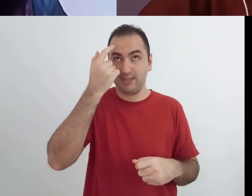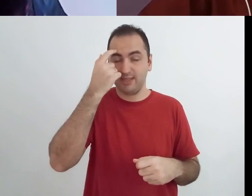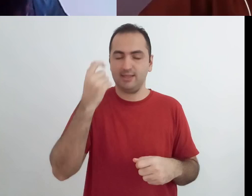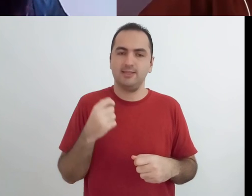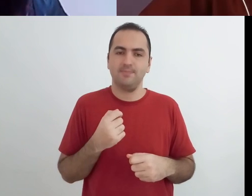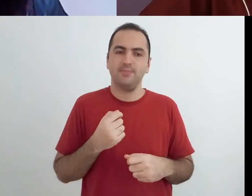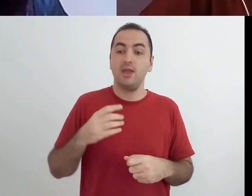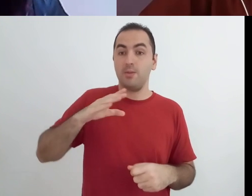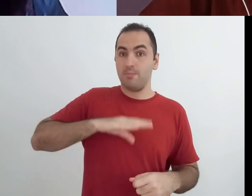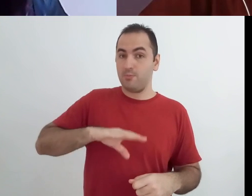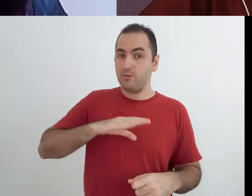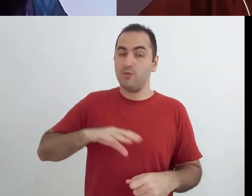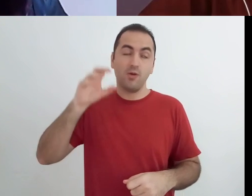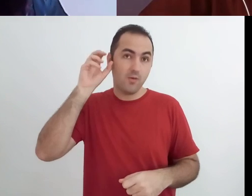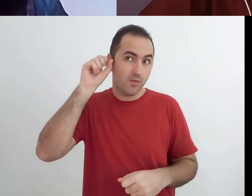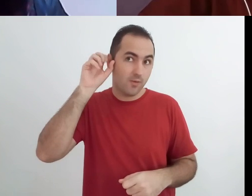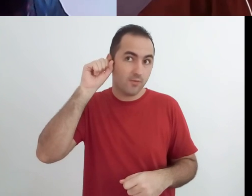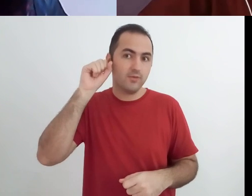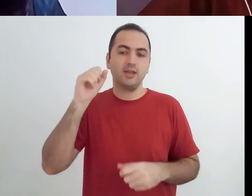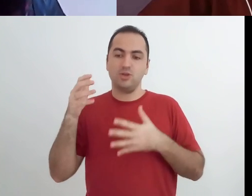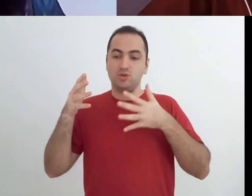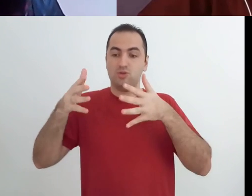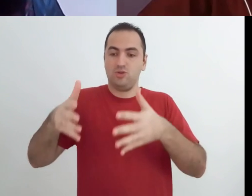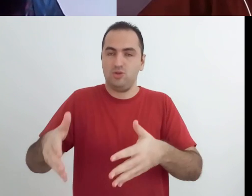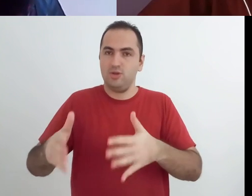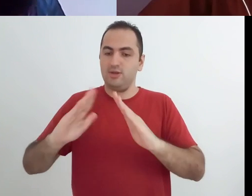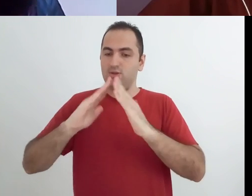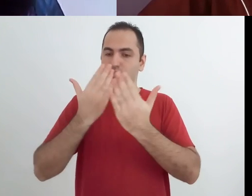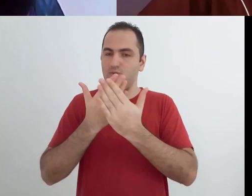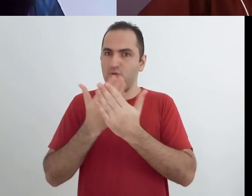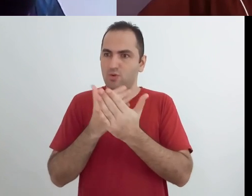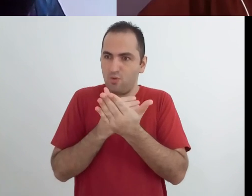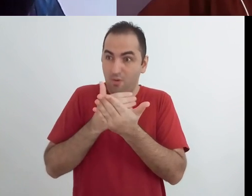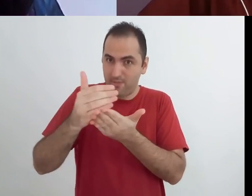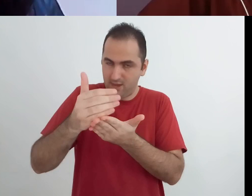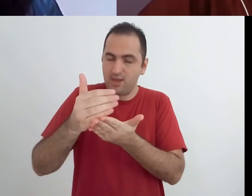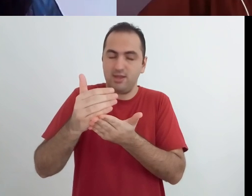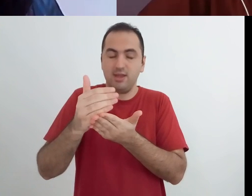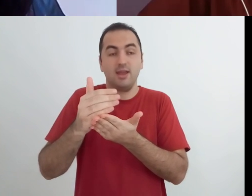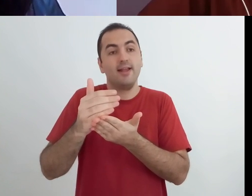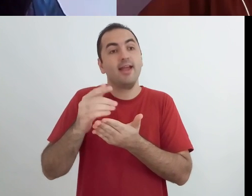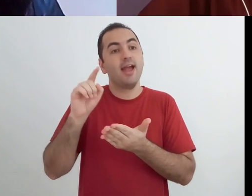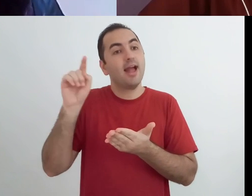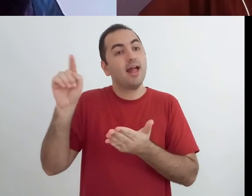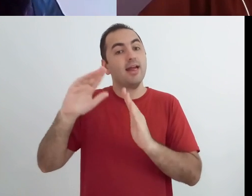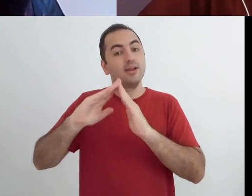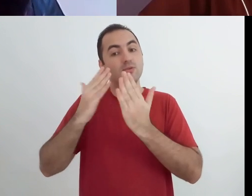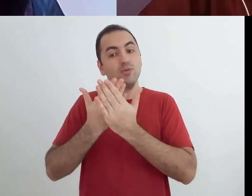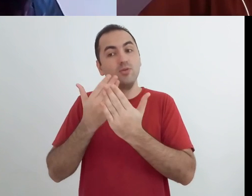na escola, elas já têm o idioma. Elas já chegam sabendo se comunicar. Então, quando elas chegam na